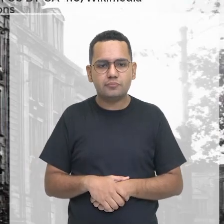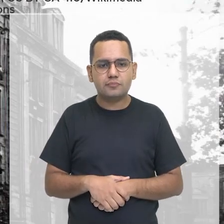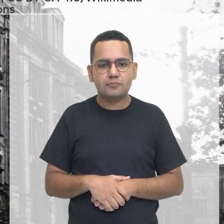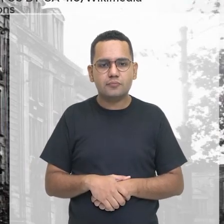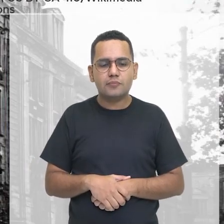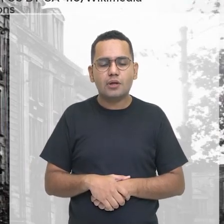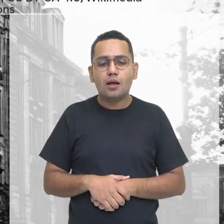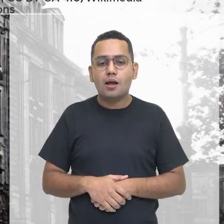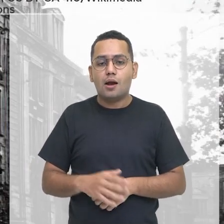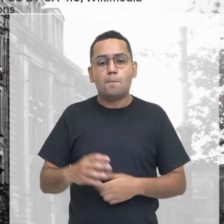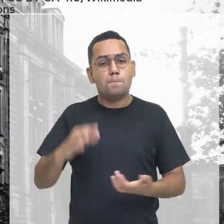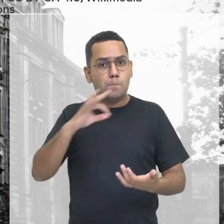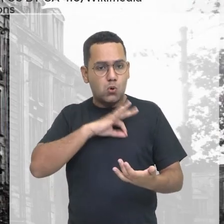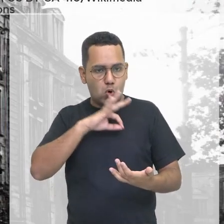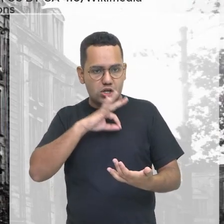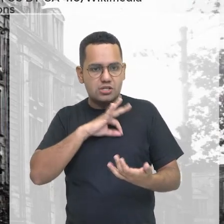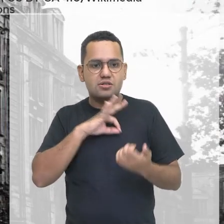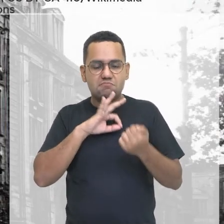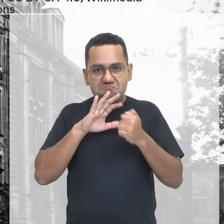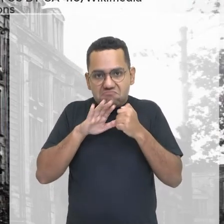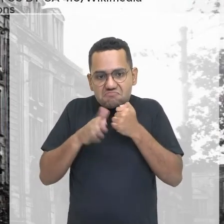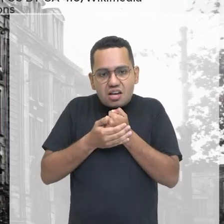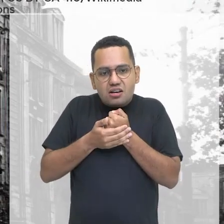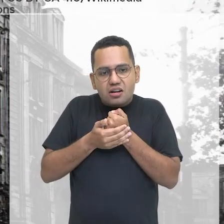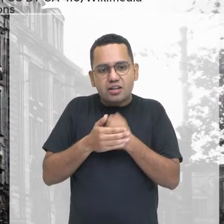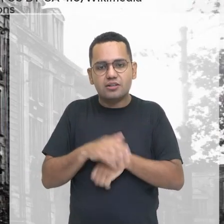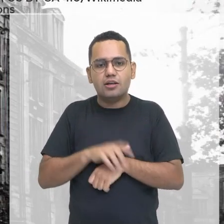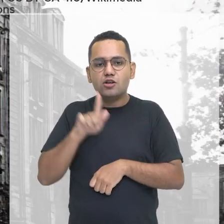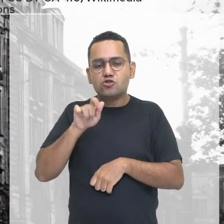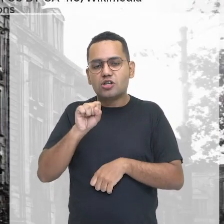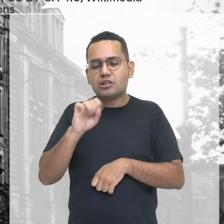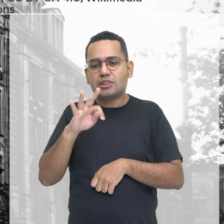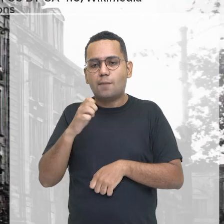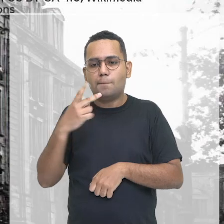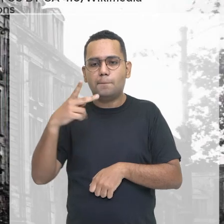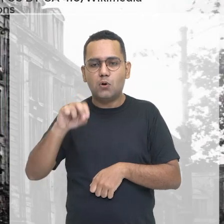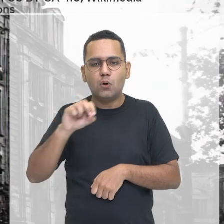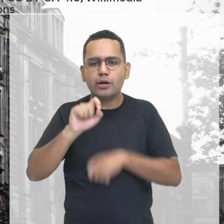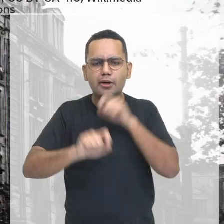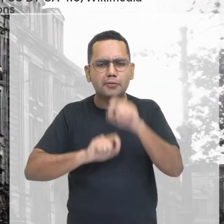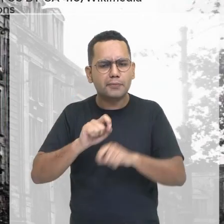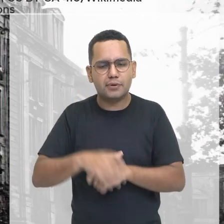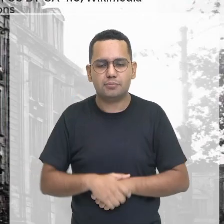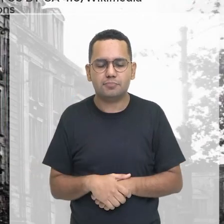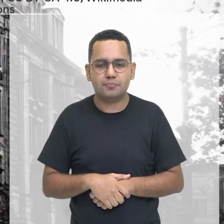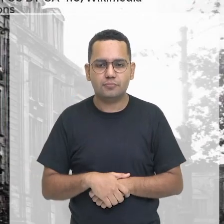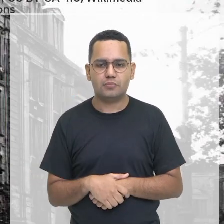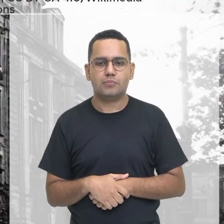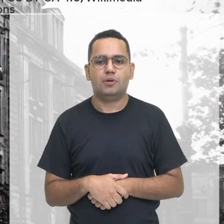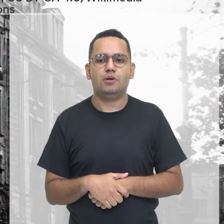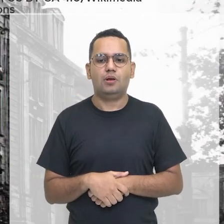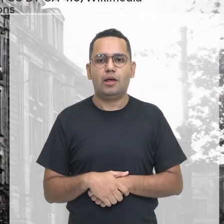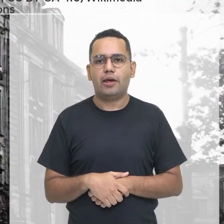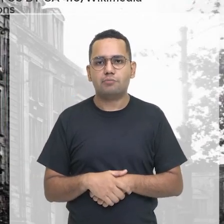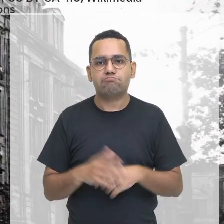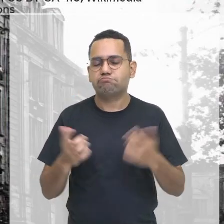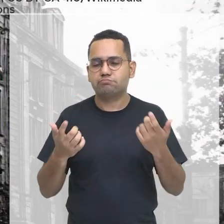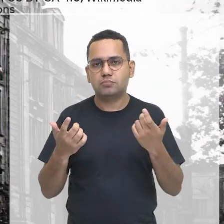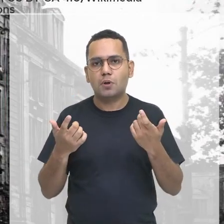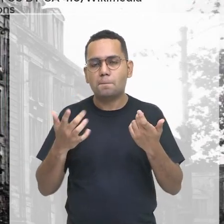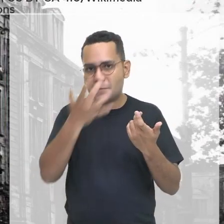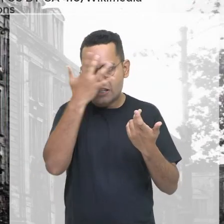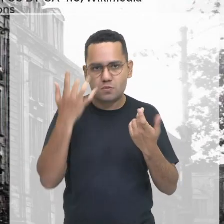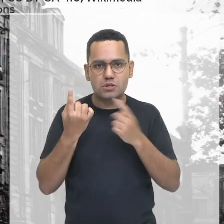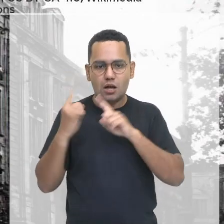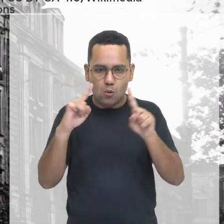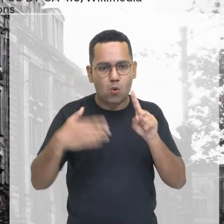secreta, que tinha a função de eliminar a oposição ao regime nazista. Isso incluía comunistas,